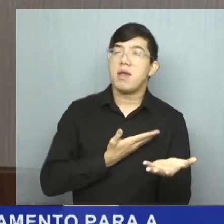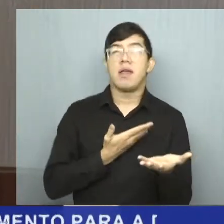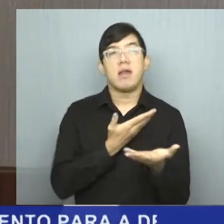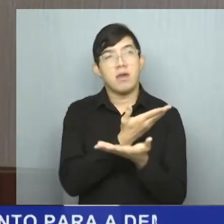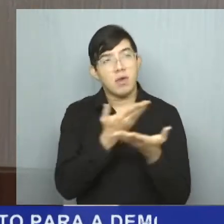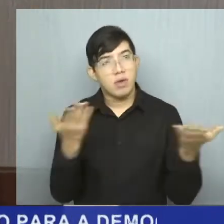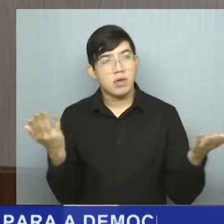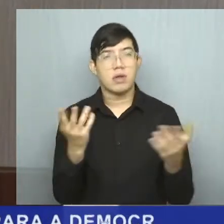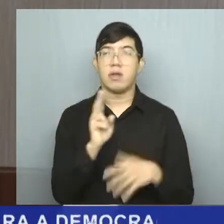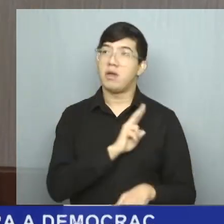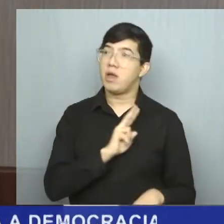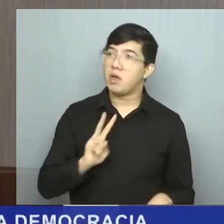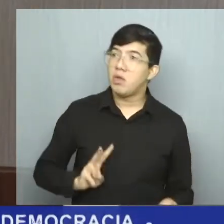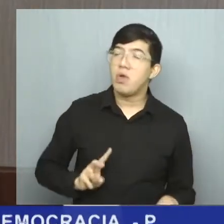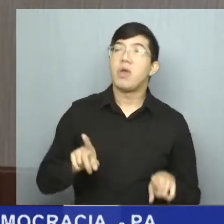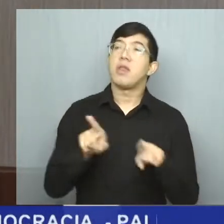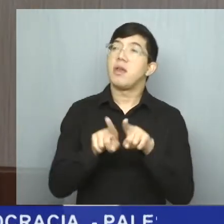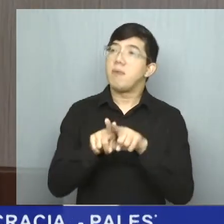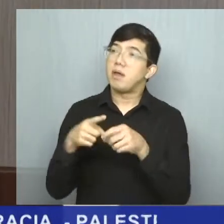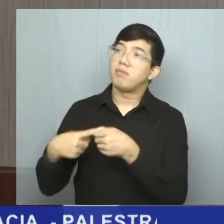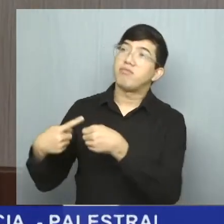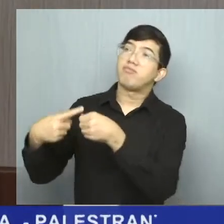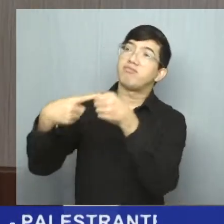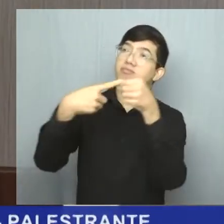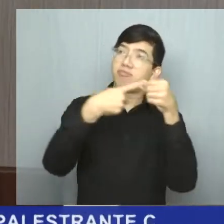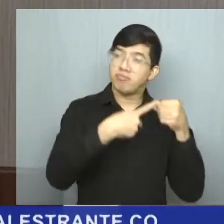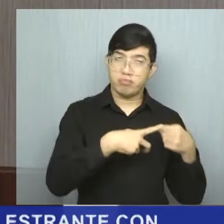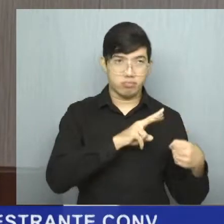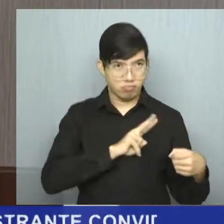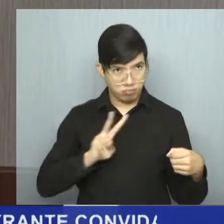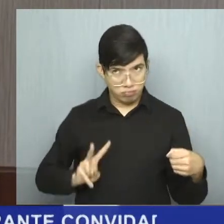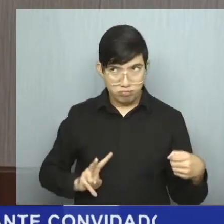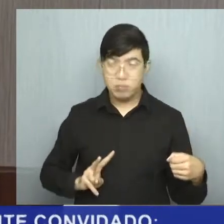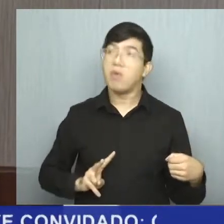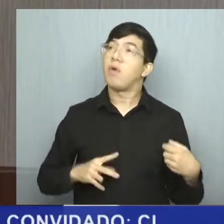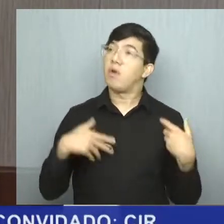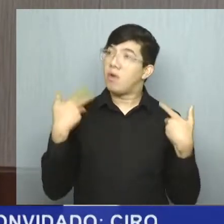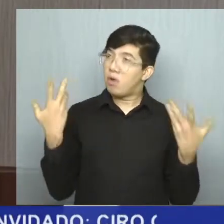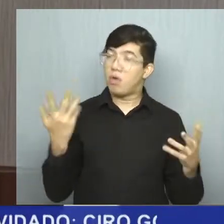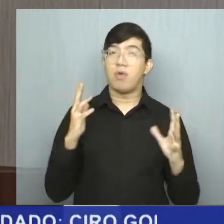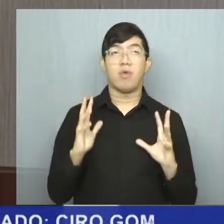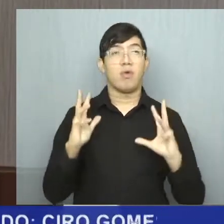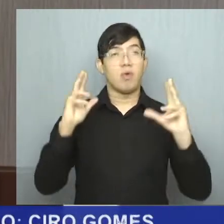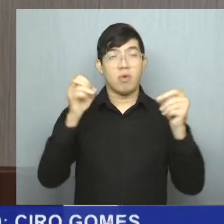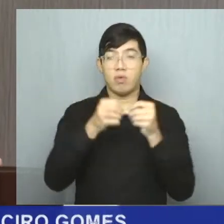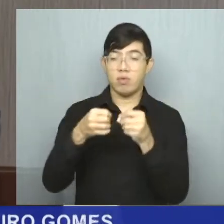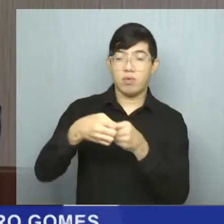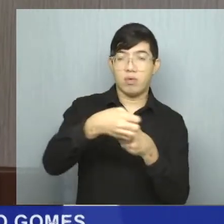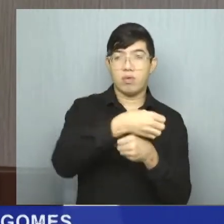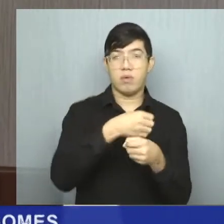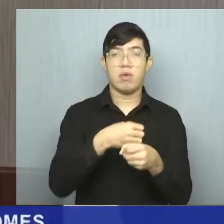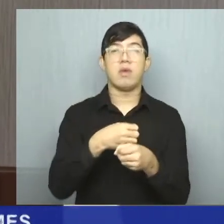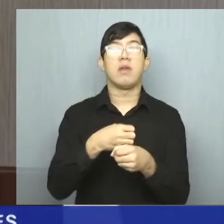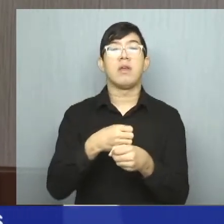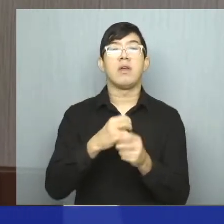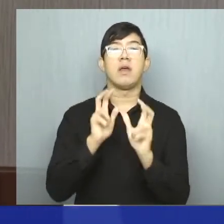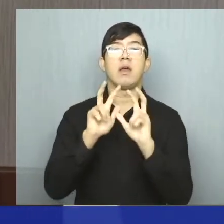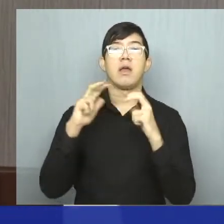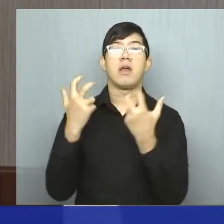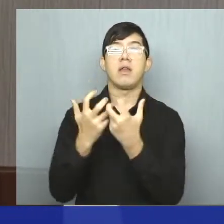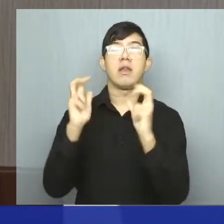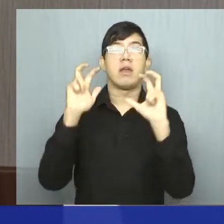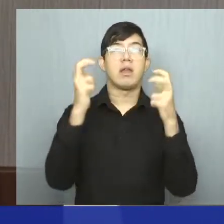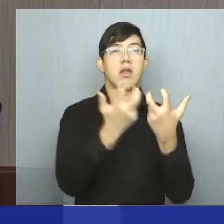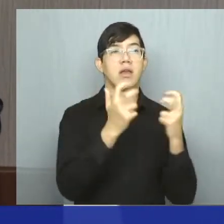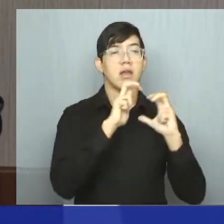da região metropolitana. Inclusive, eu quero também saudar a todos os vereadores de todas as câmaras